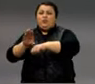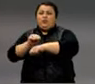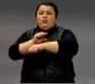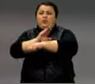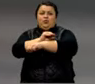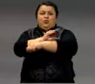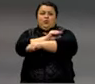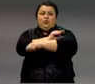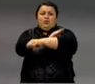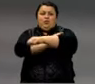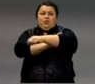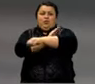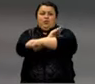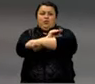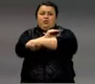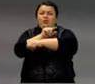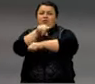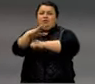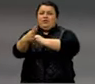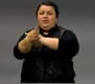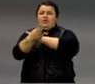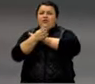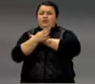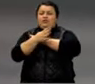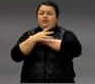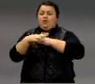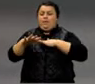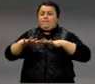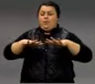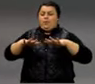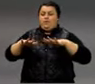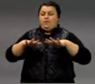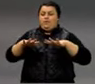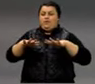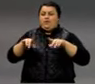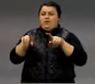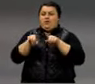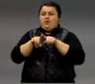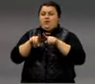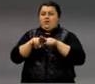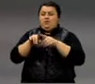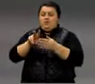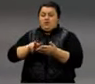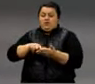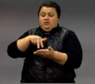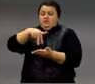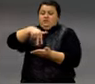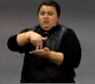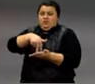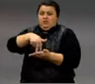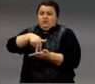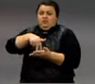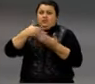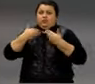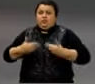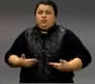Os músculos vão estar auxiliando na movimentação e também na sustentação do corpo.